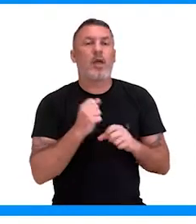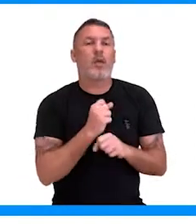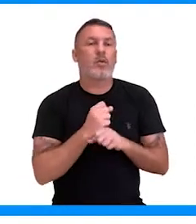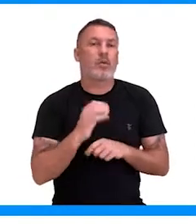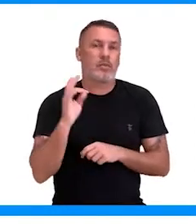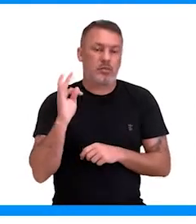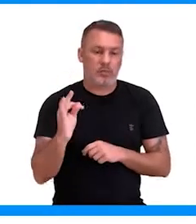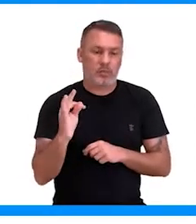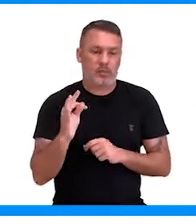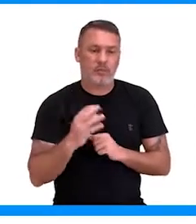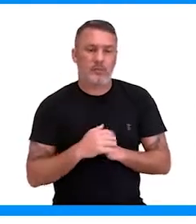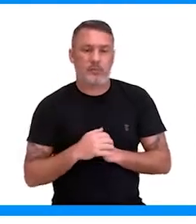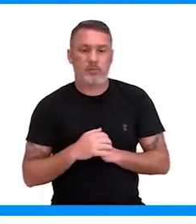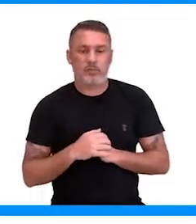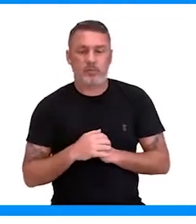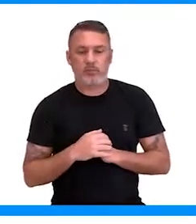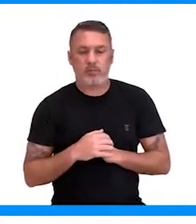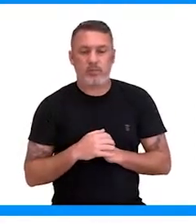do tempo.